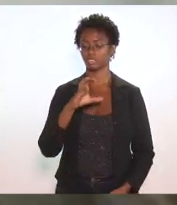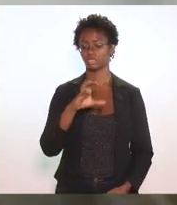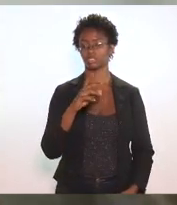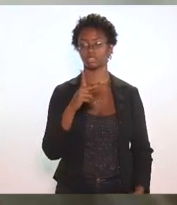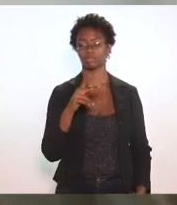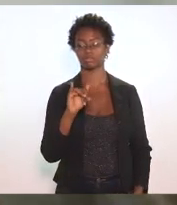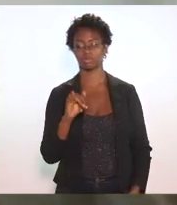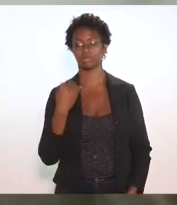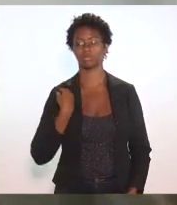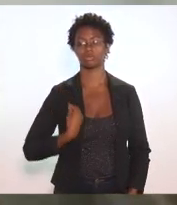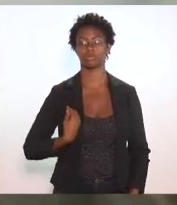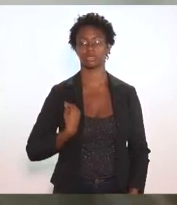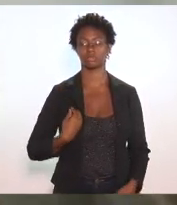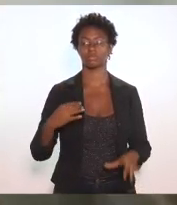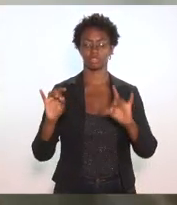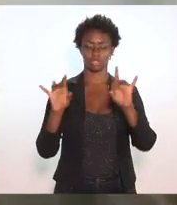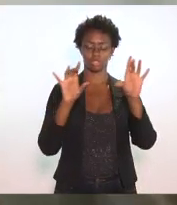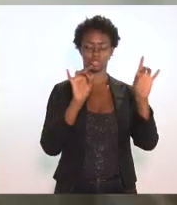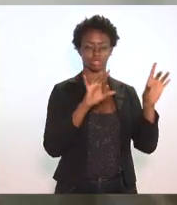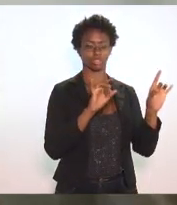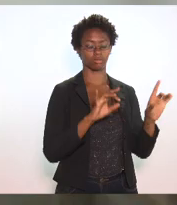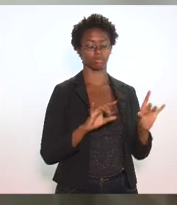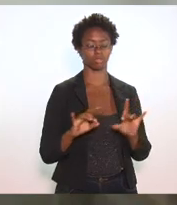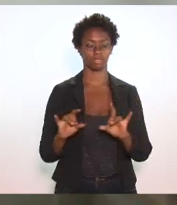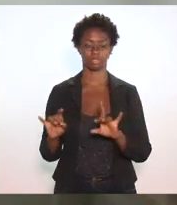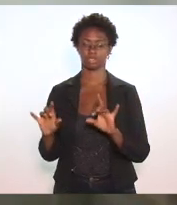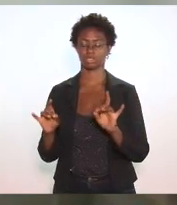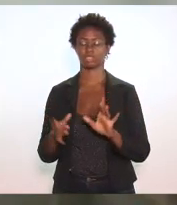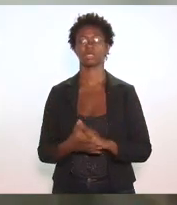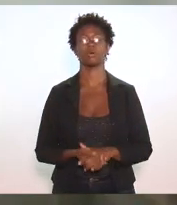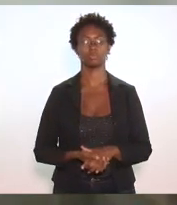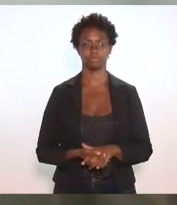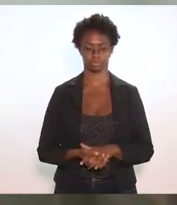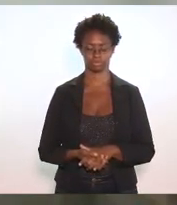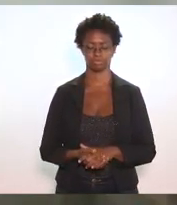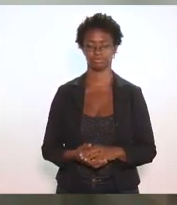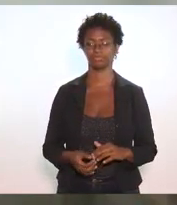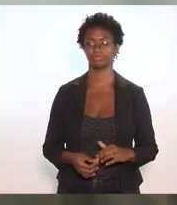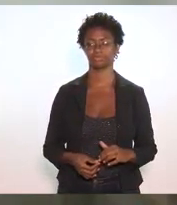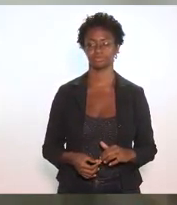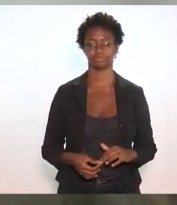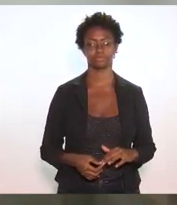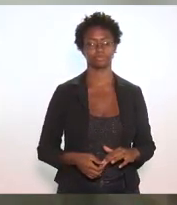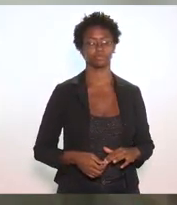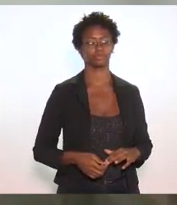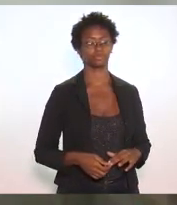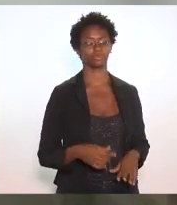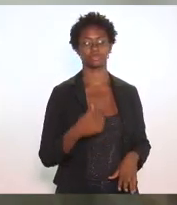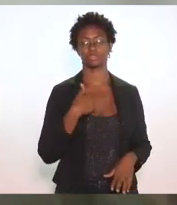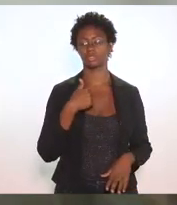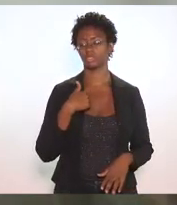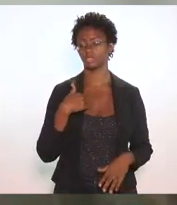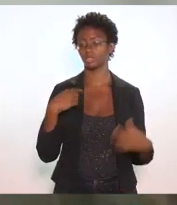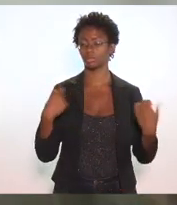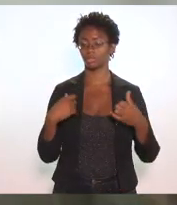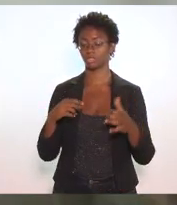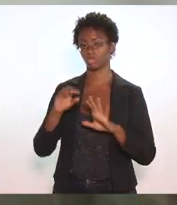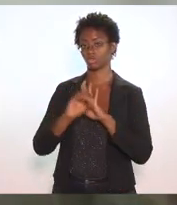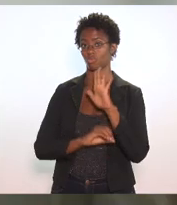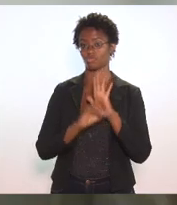das participações especiais, indicação inclusive sua. E eu tenho que expedir uma série de